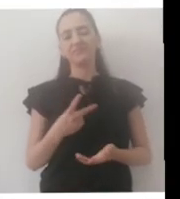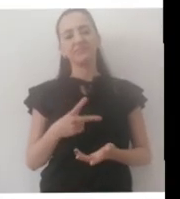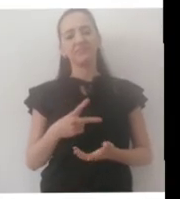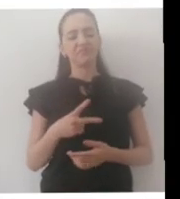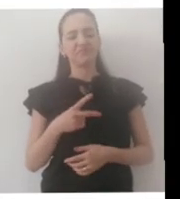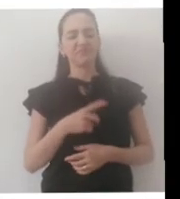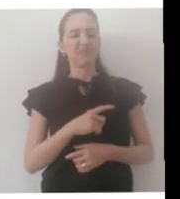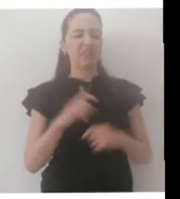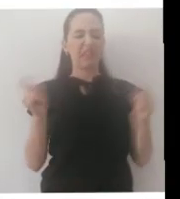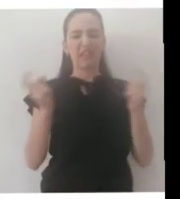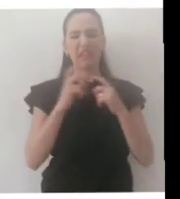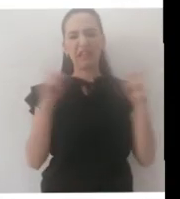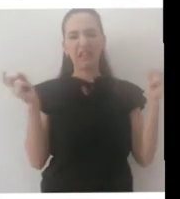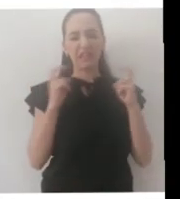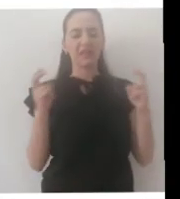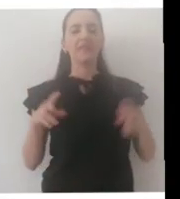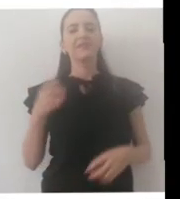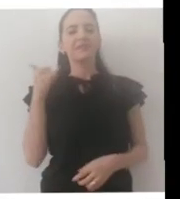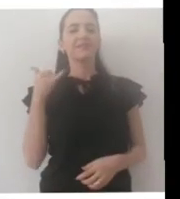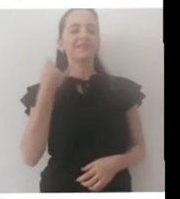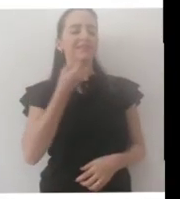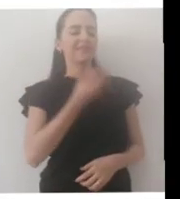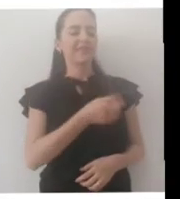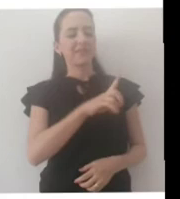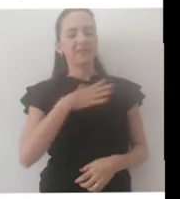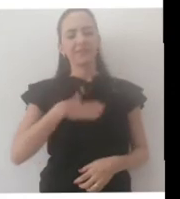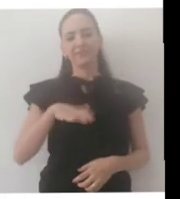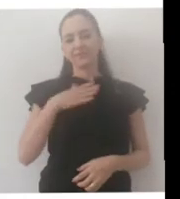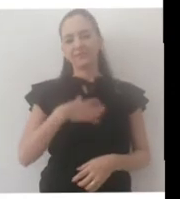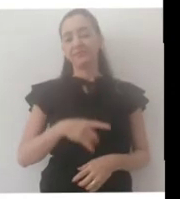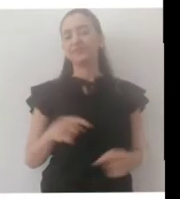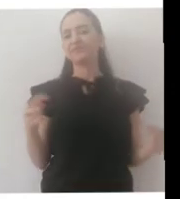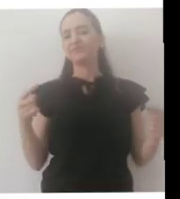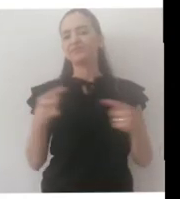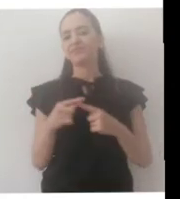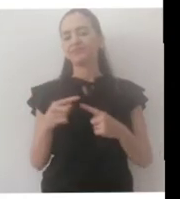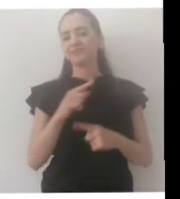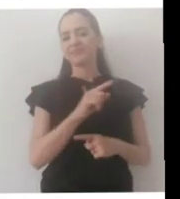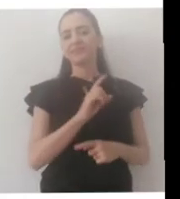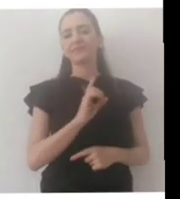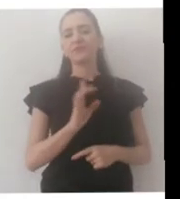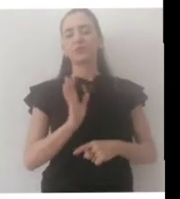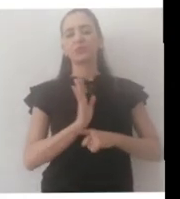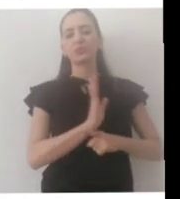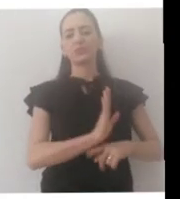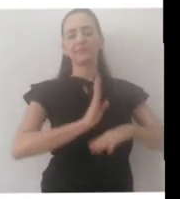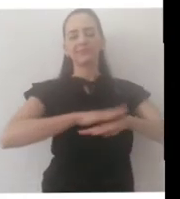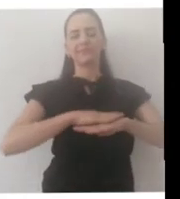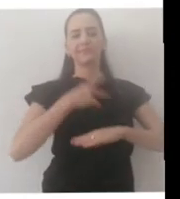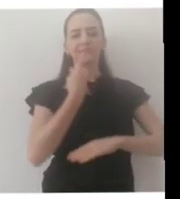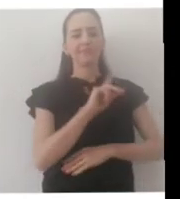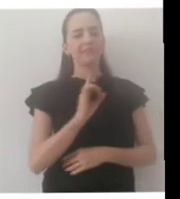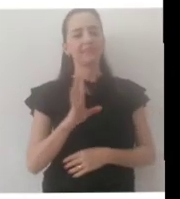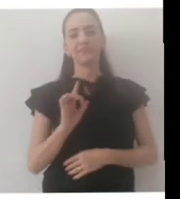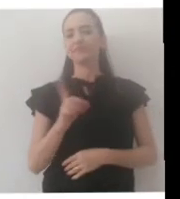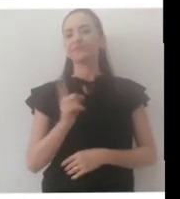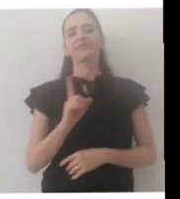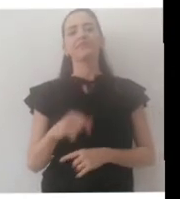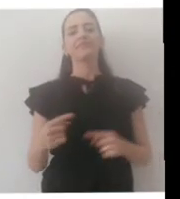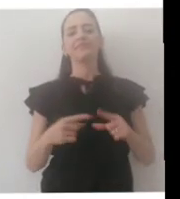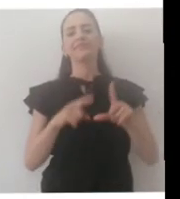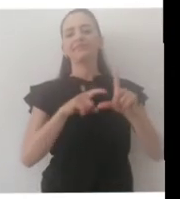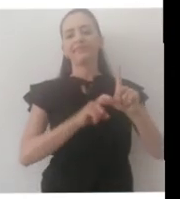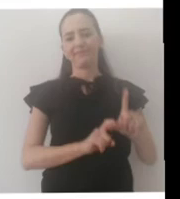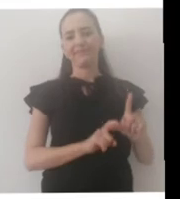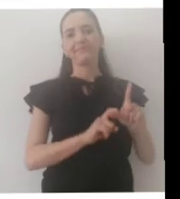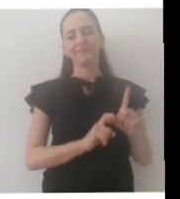criança ver se a criança para de fazer determinada coisa quando a criança está com birra, são alternativas que fazem com que a criança se torne uma